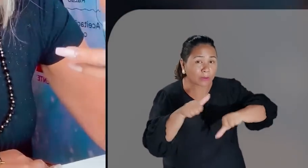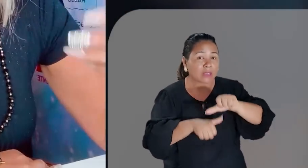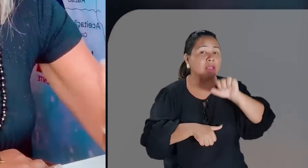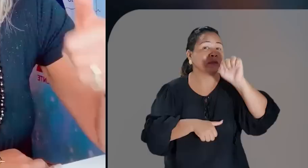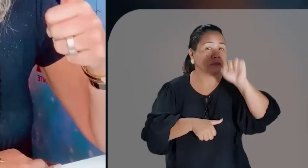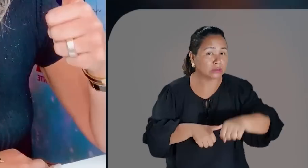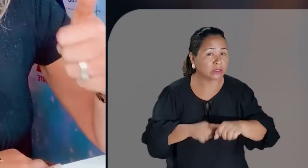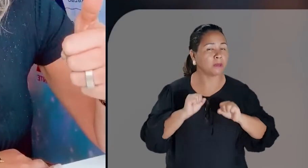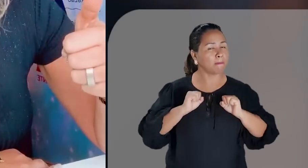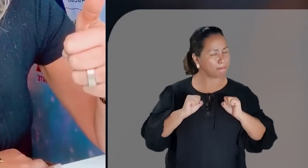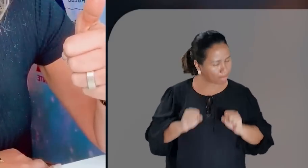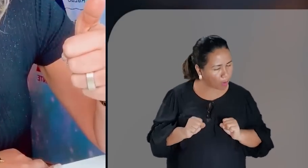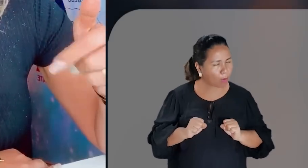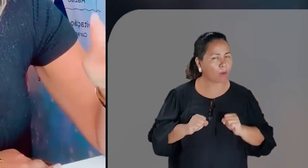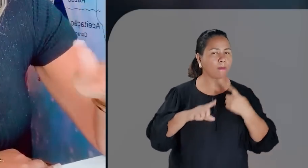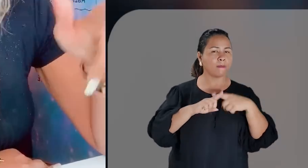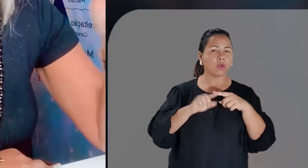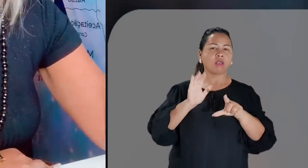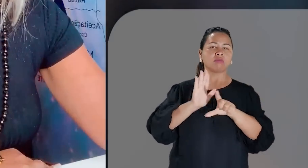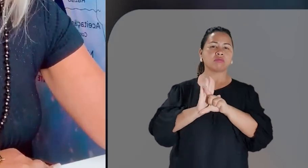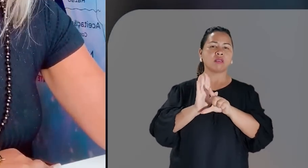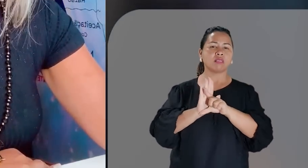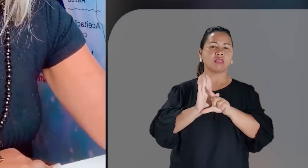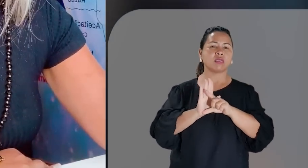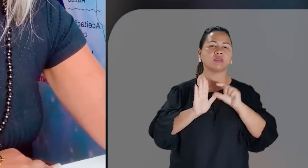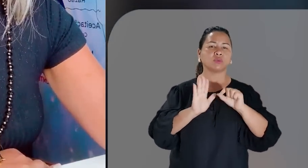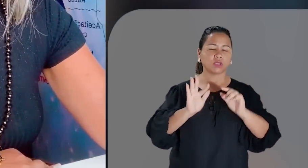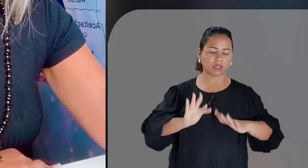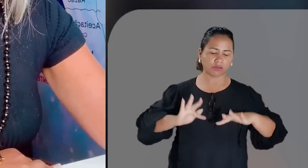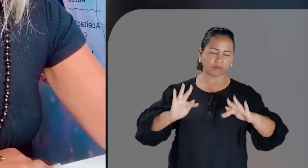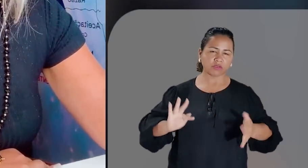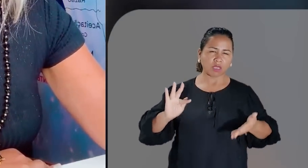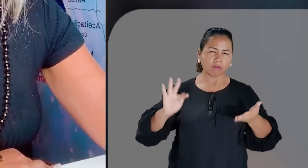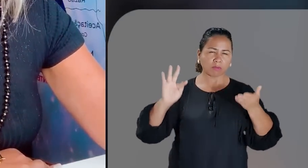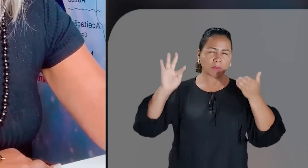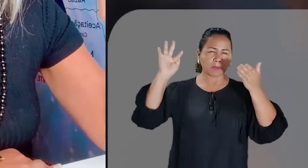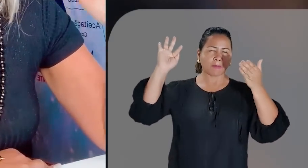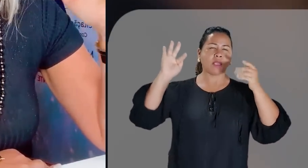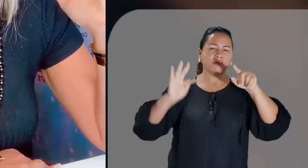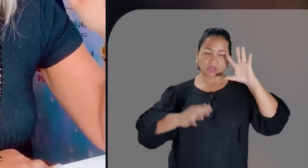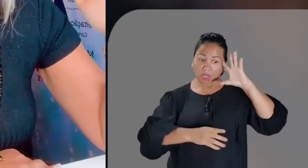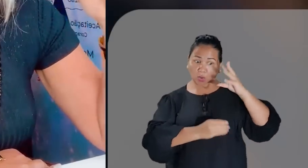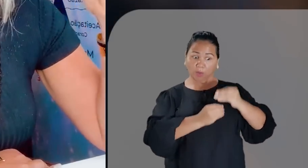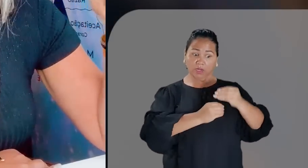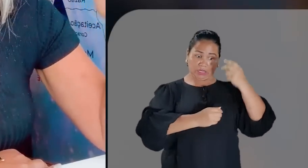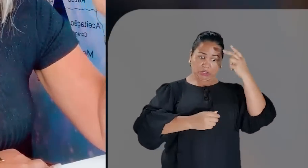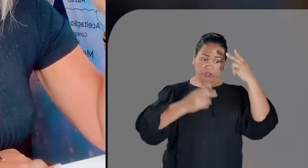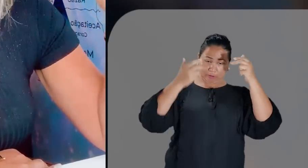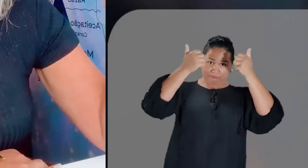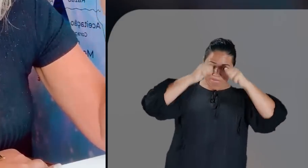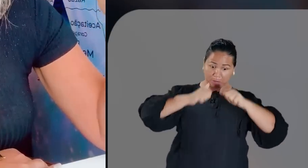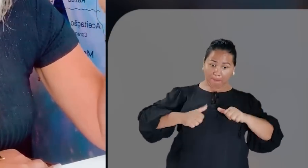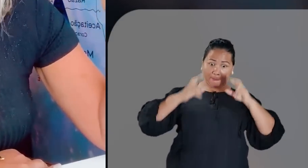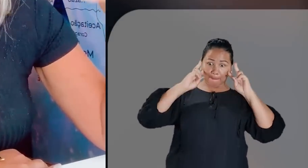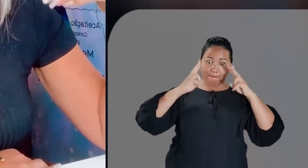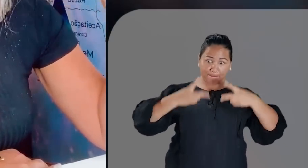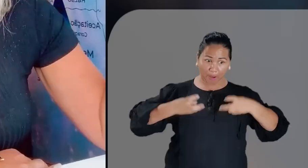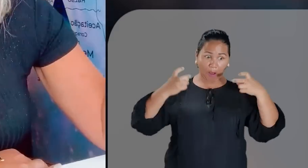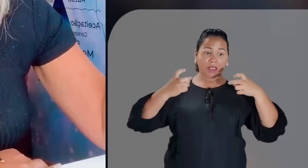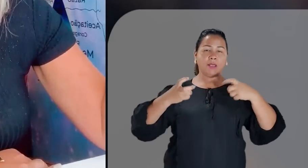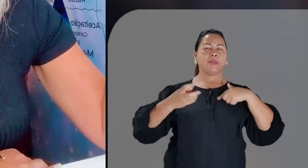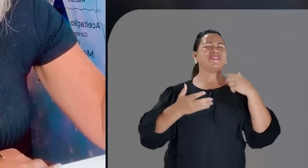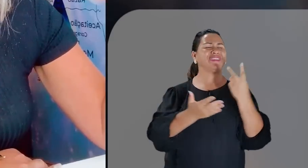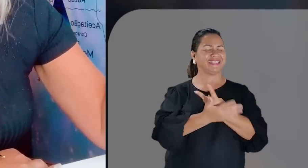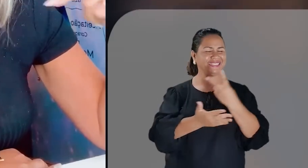essa história? Pode. Porque agora entra numa outra lei. A lei de elevar tua frequência, compreender que você errou, se perdoar,